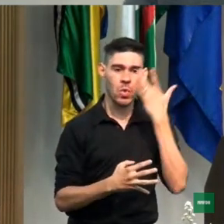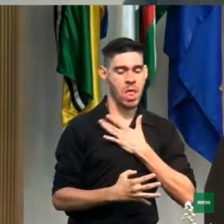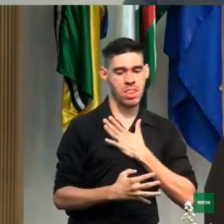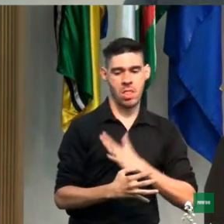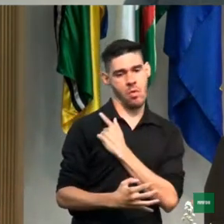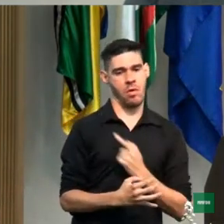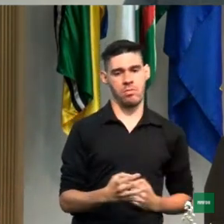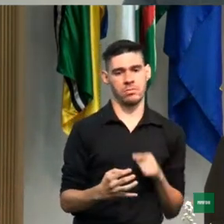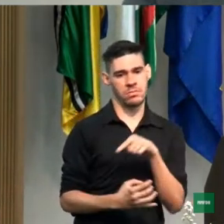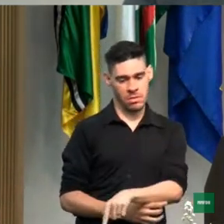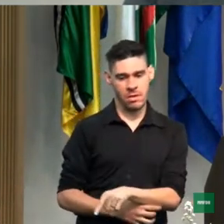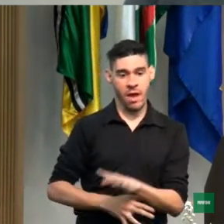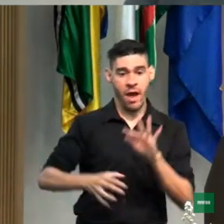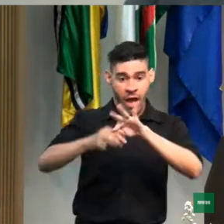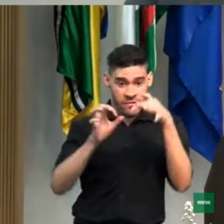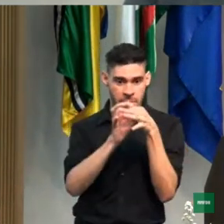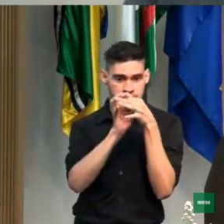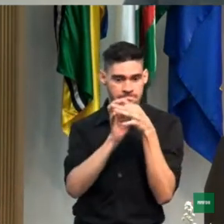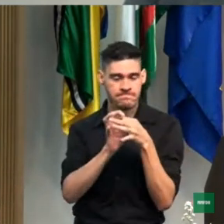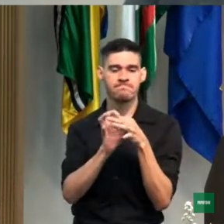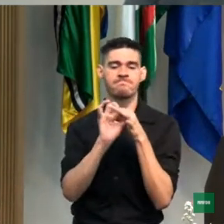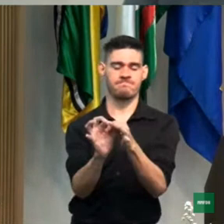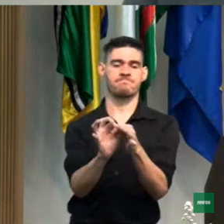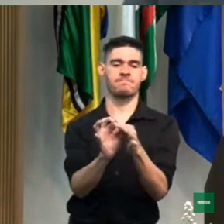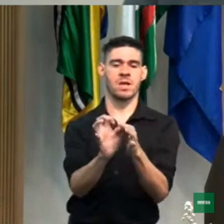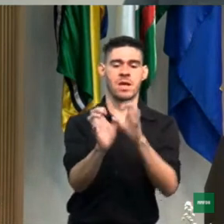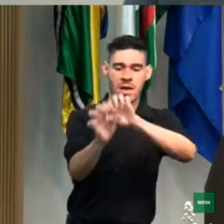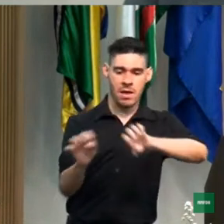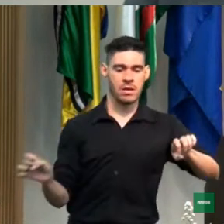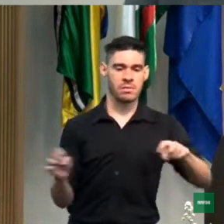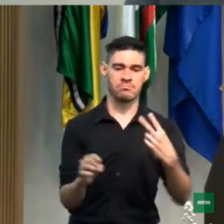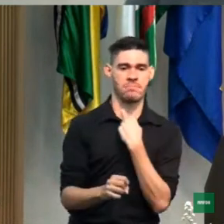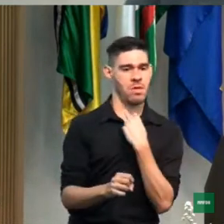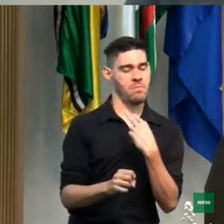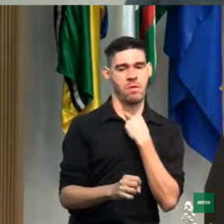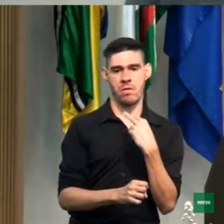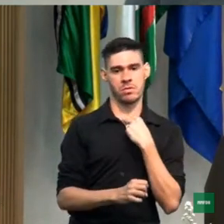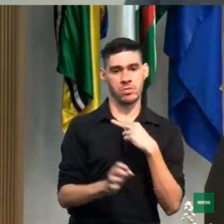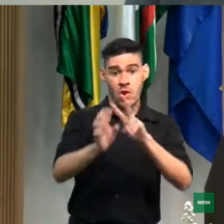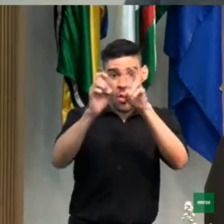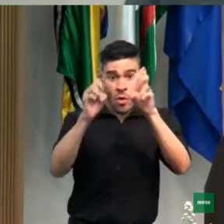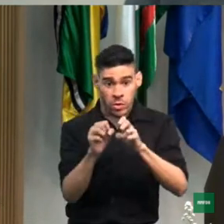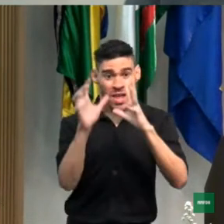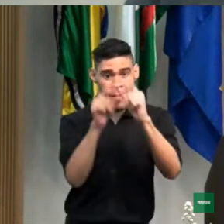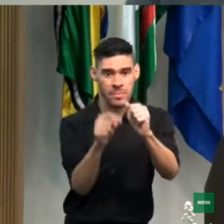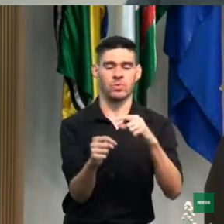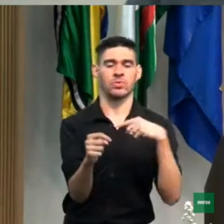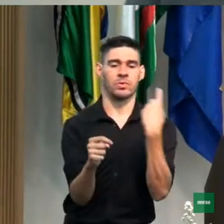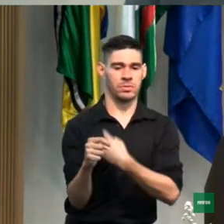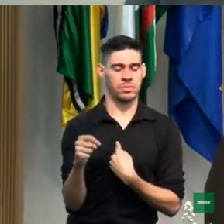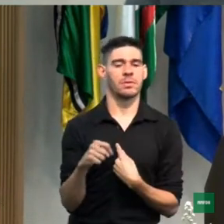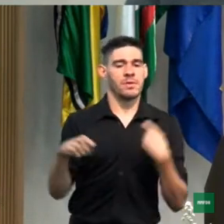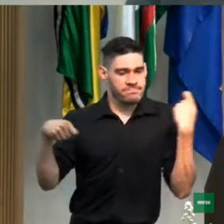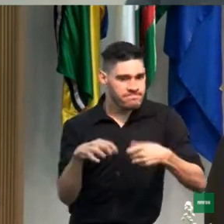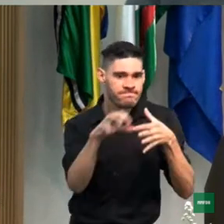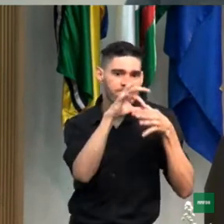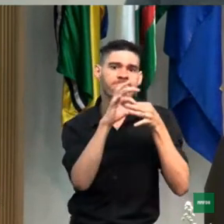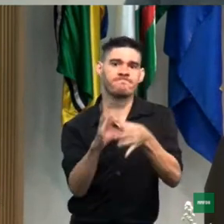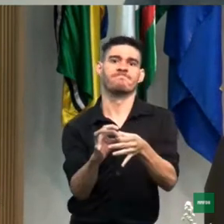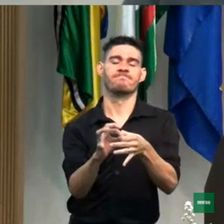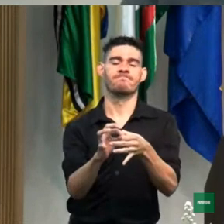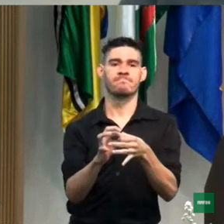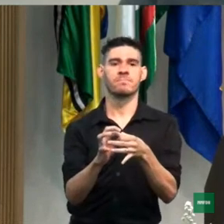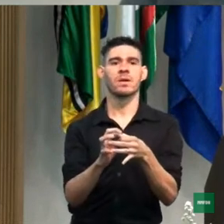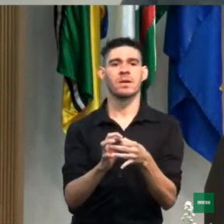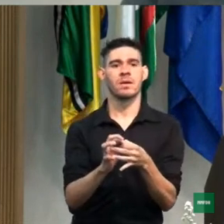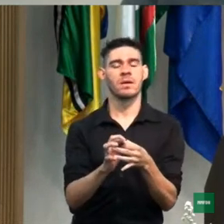nos une, não pode nos dividir. Esse tema tem que ser de todos nós. E nós queremos muito ajudá-los, muito.